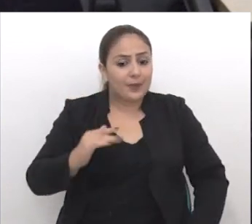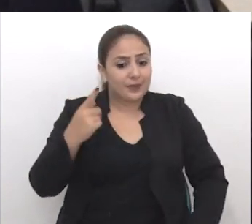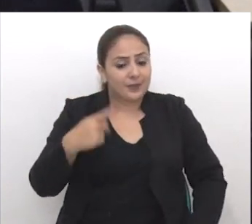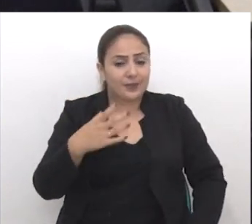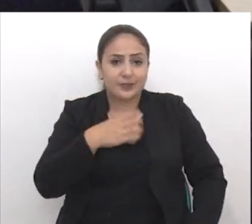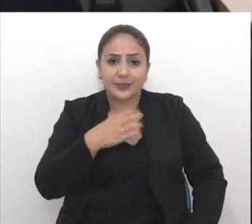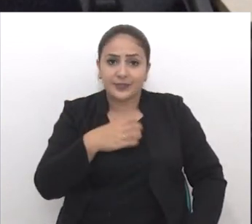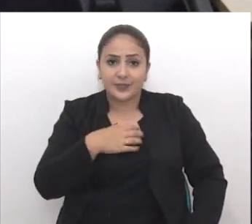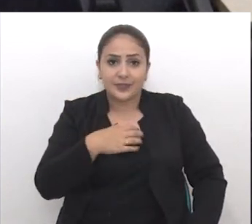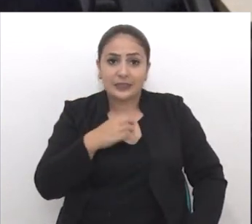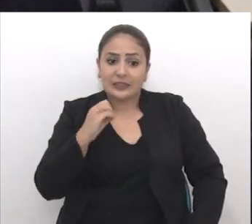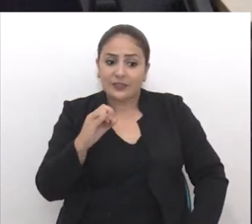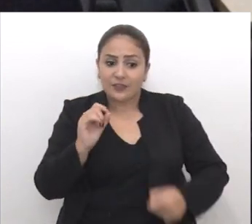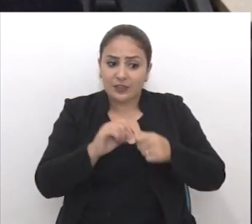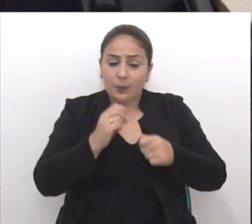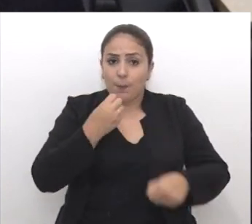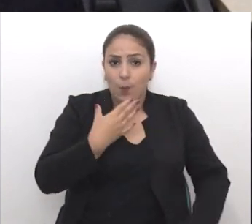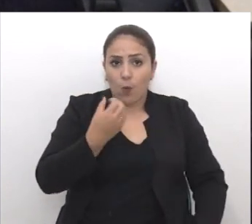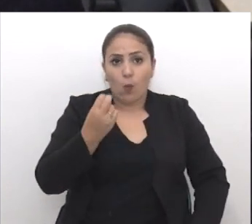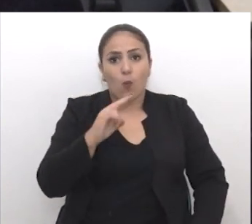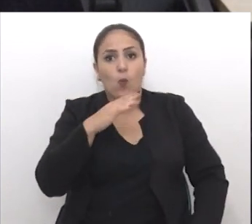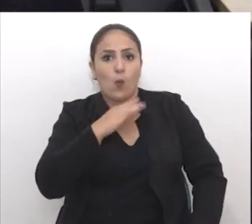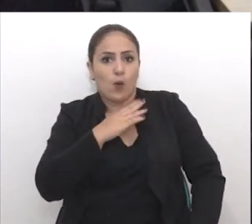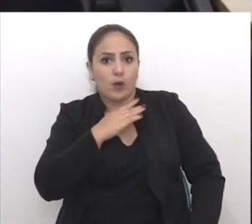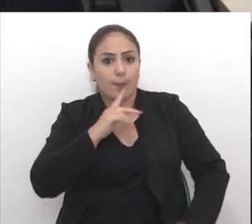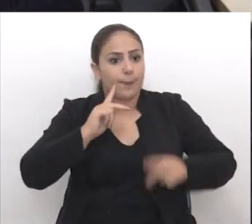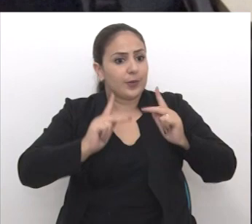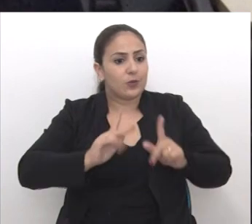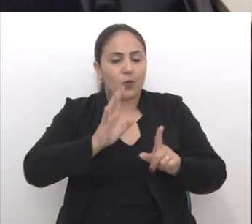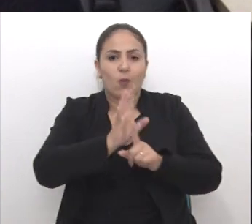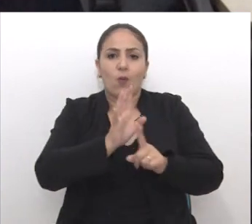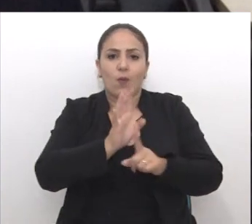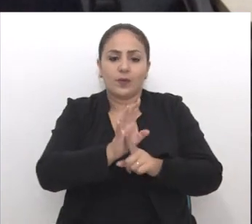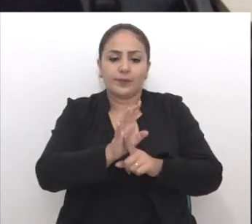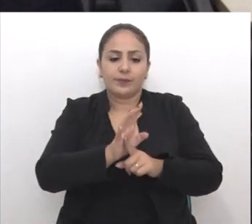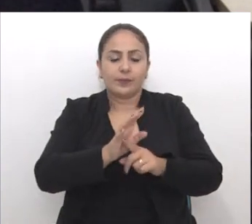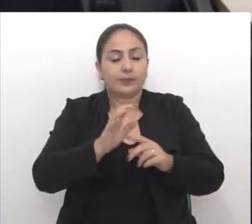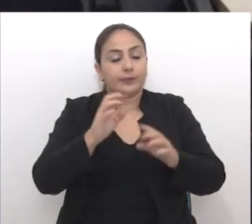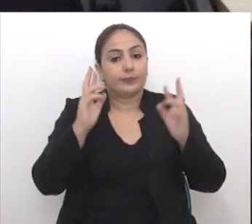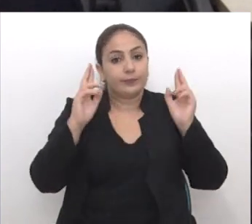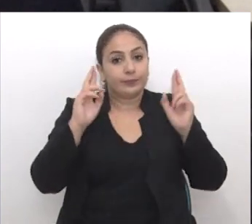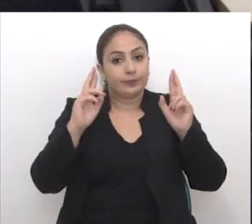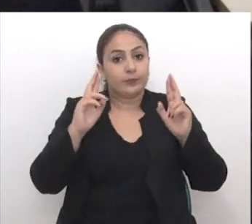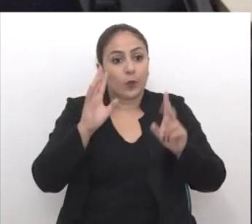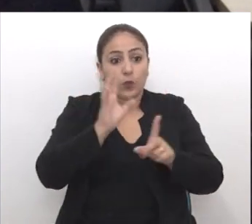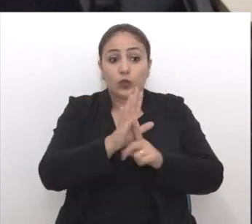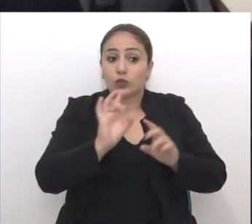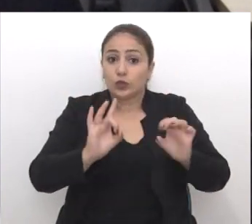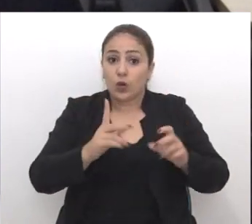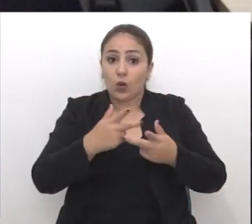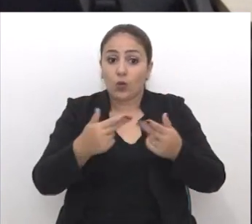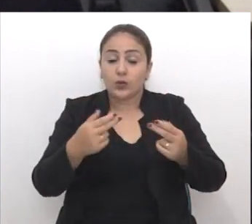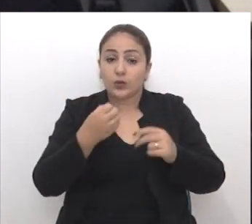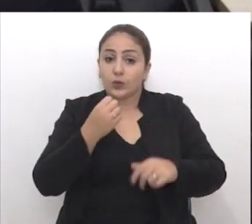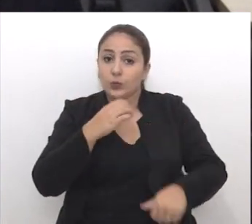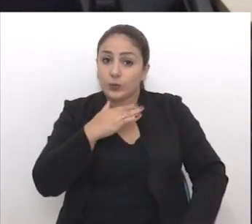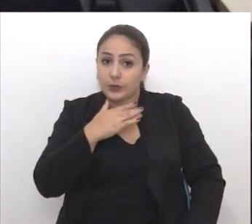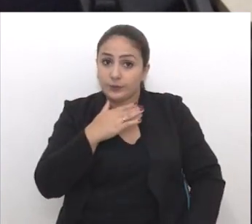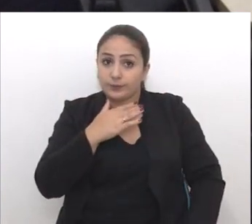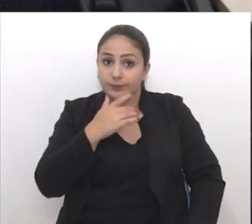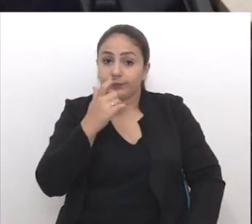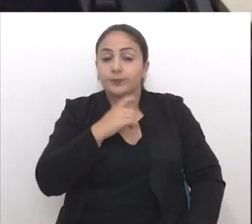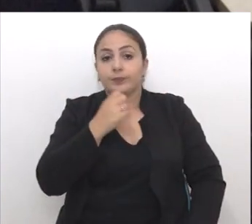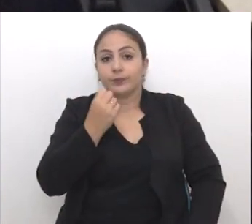assim, tudo que se faz de bom ou de ruim tem alguém que é contra. Eu espero que sejam contra só as coisas ruins. Eu acho que é